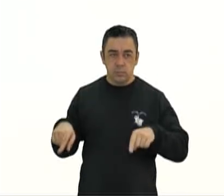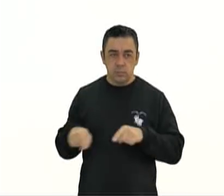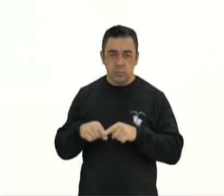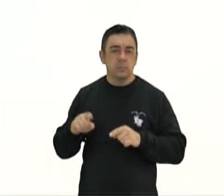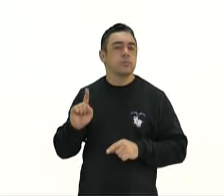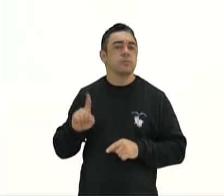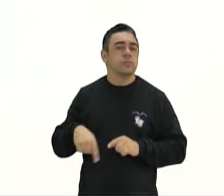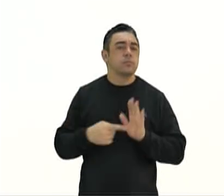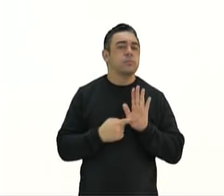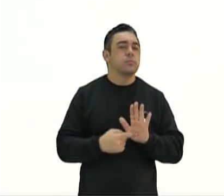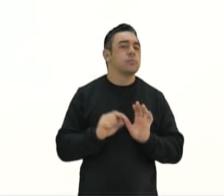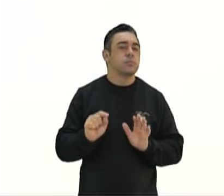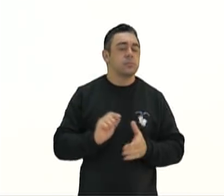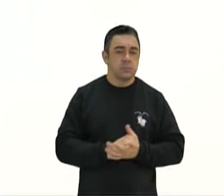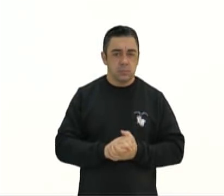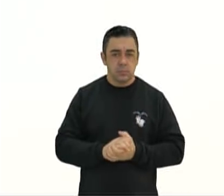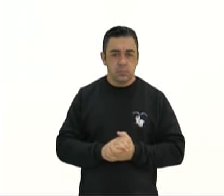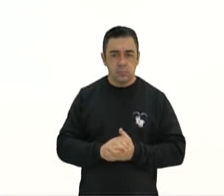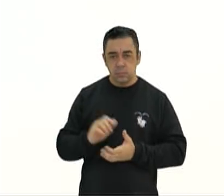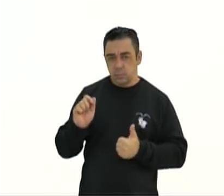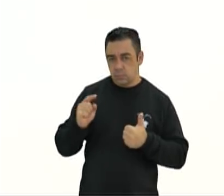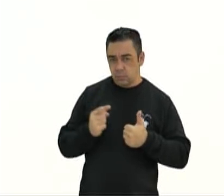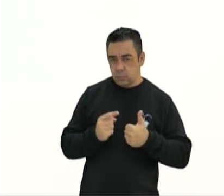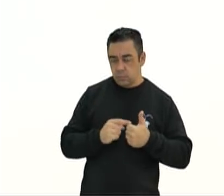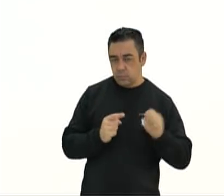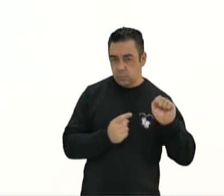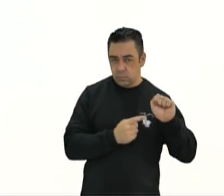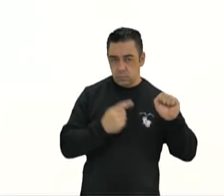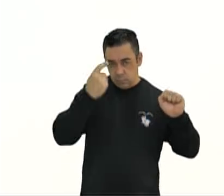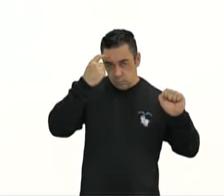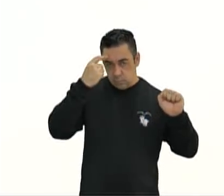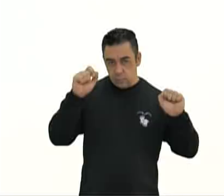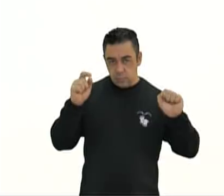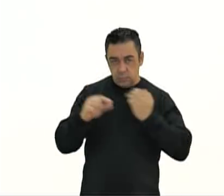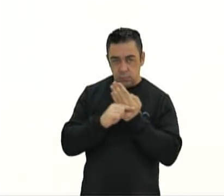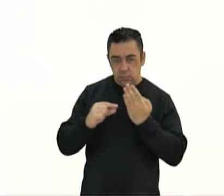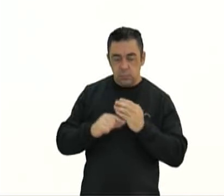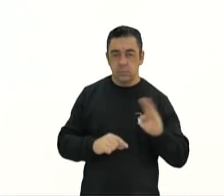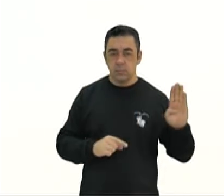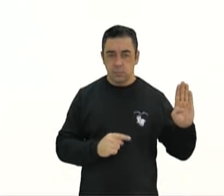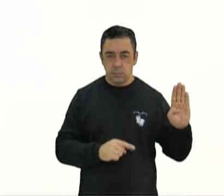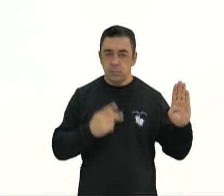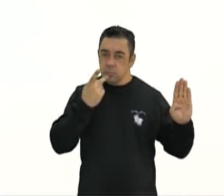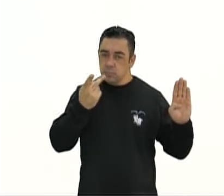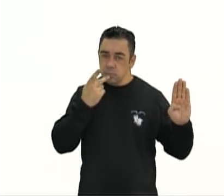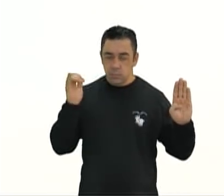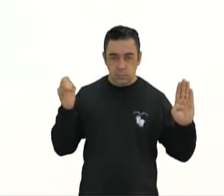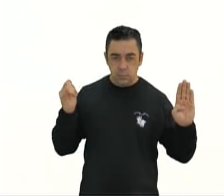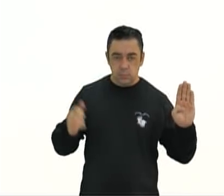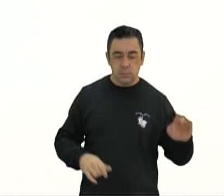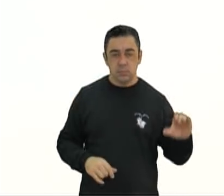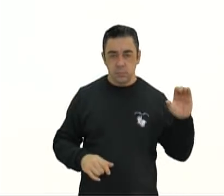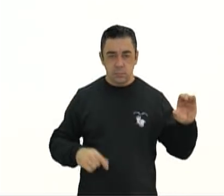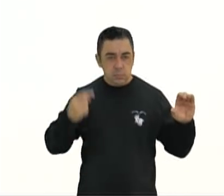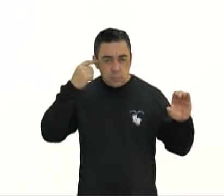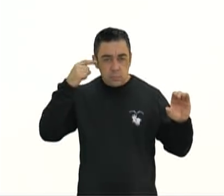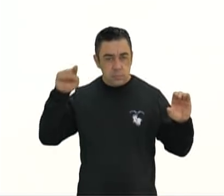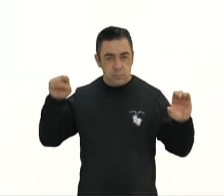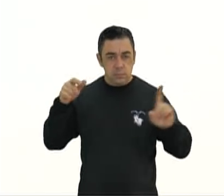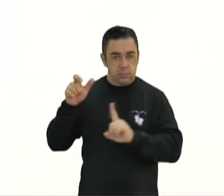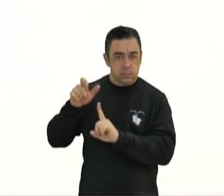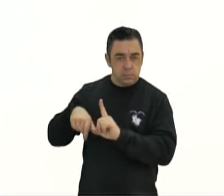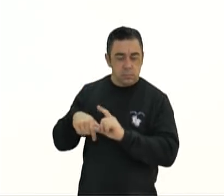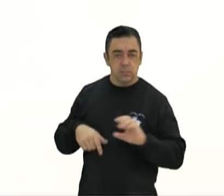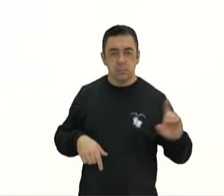representa A, pensamento do autor, B, fala do narrador, C, pensamento do Murilo ou